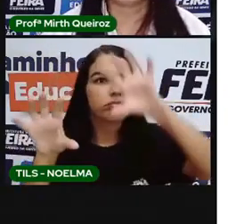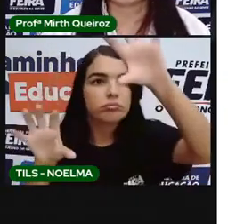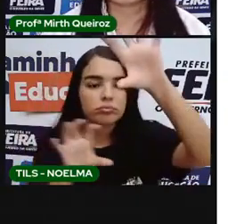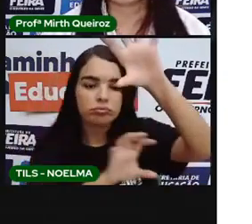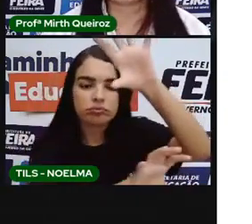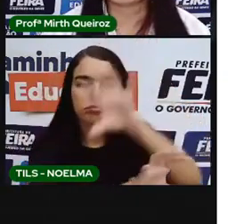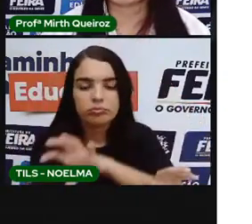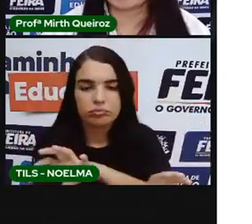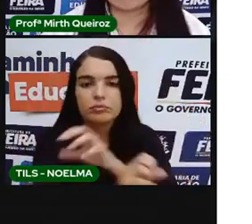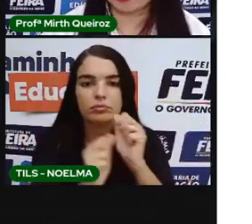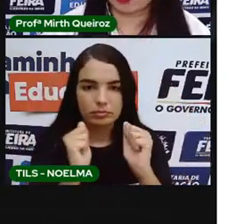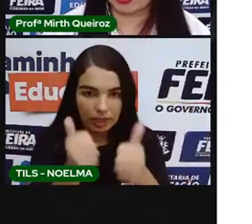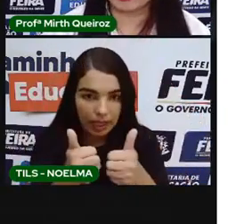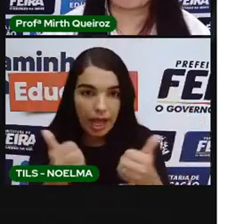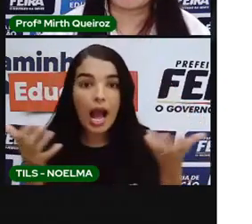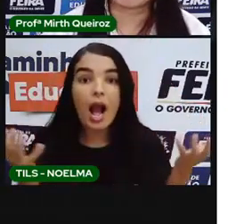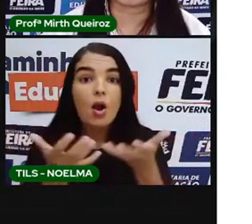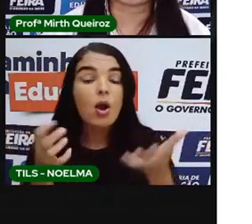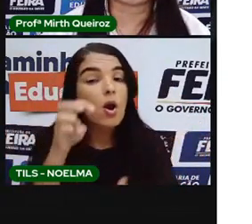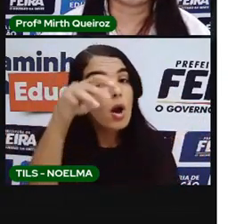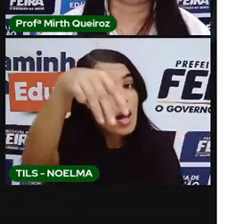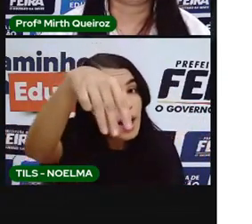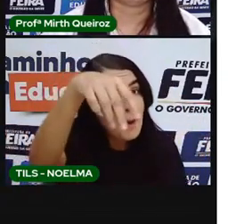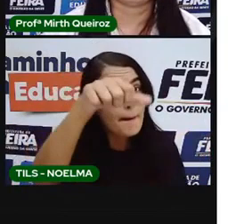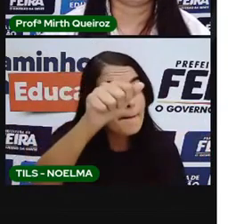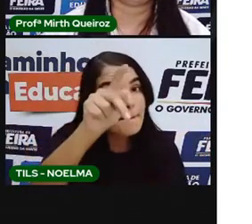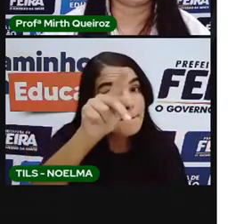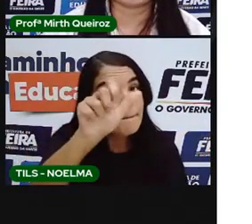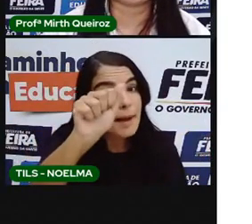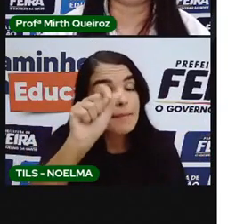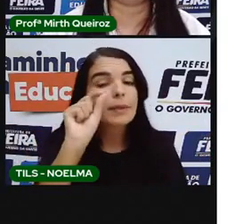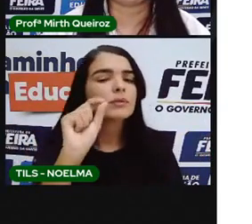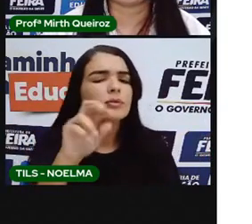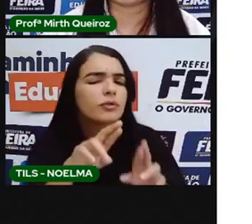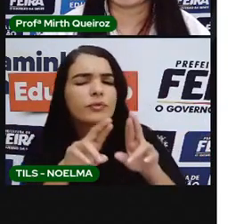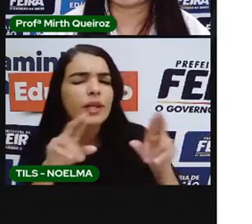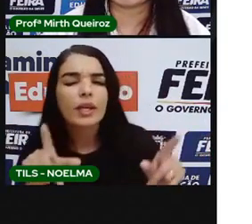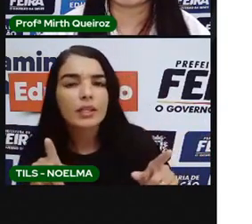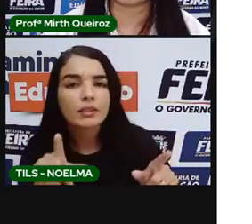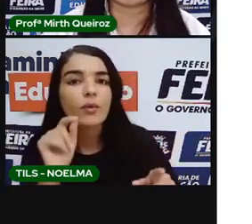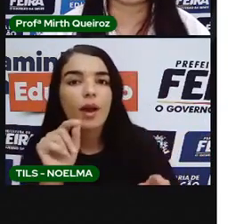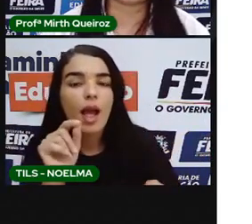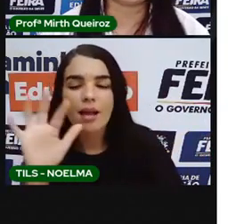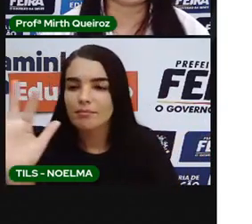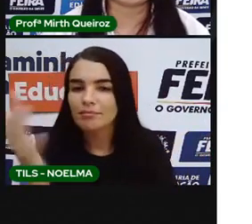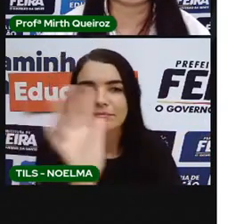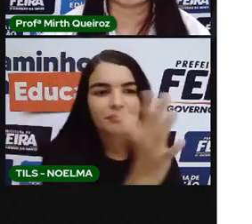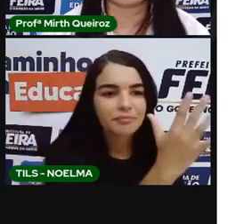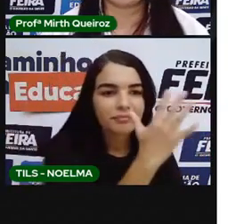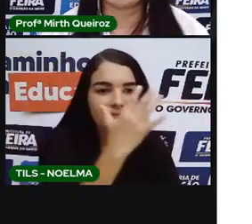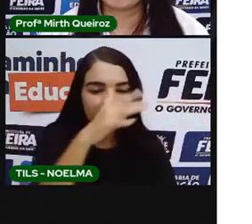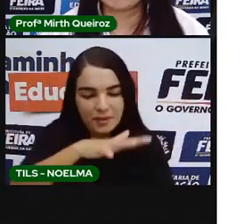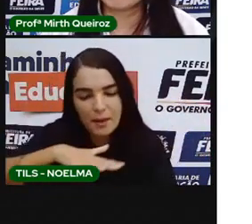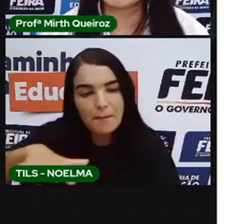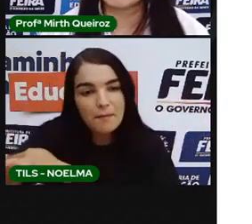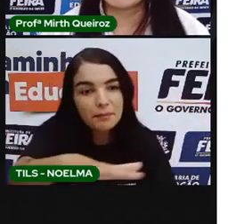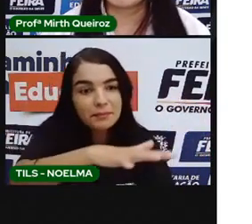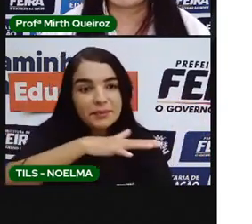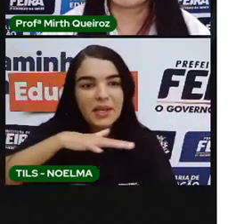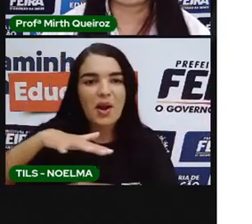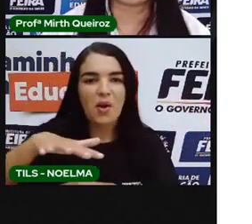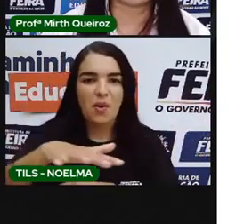regiões. Nós vamos ver um mapa agora diferente, que é um mapa de biomas brasileiros. Para a gente falar sobre